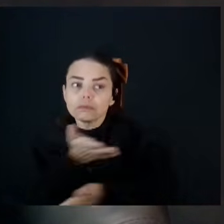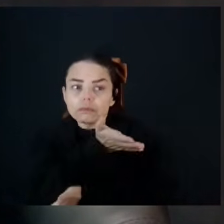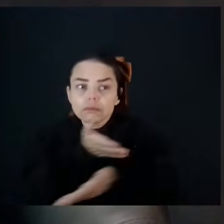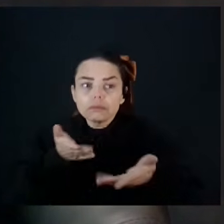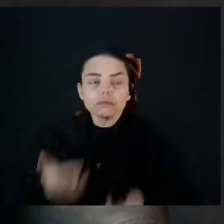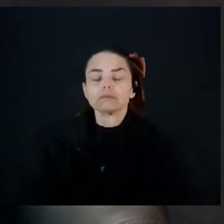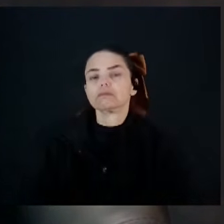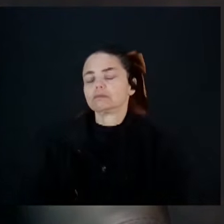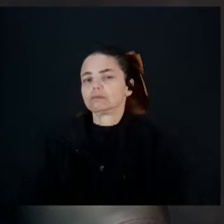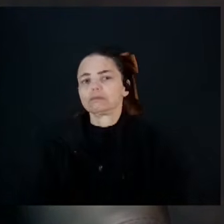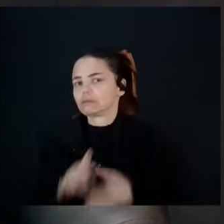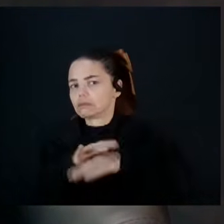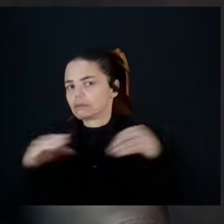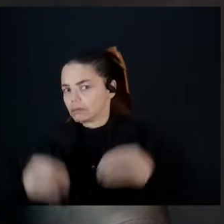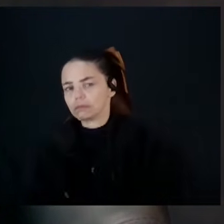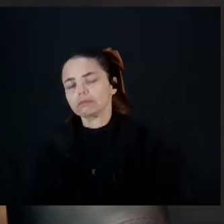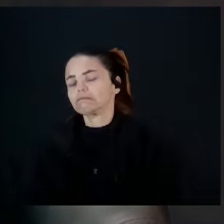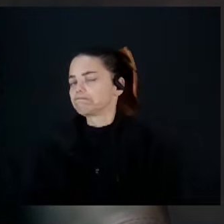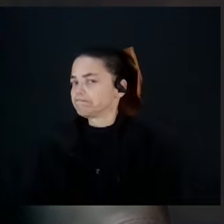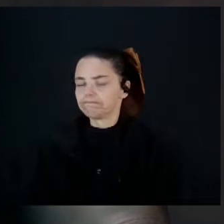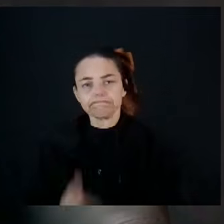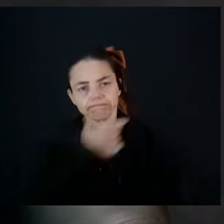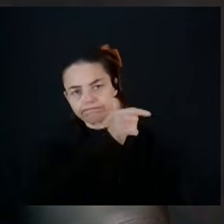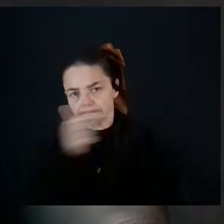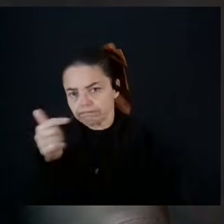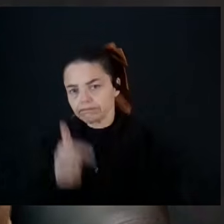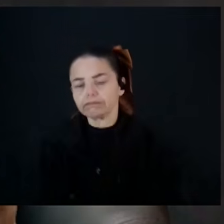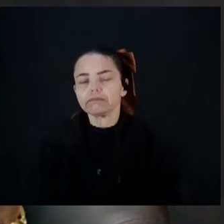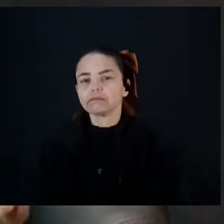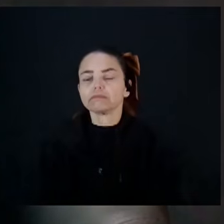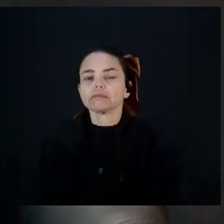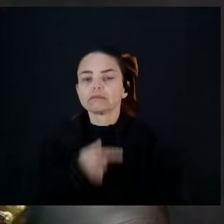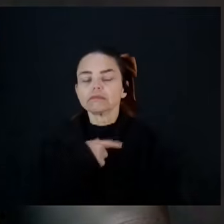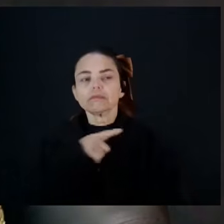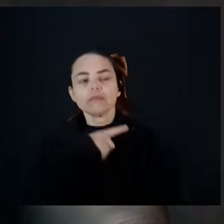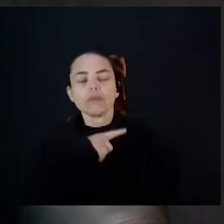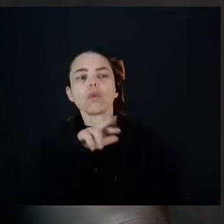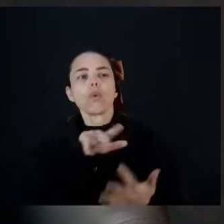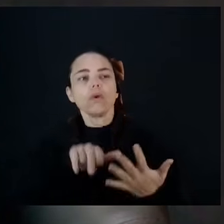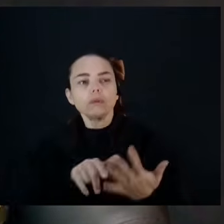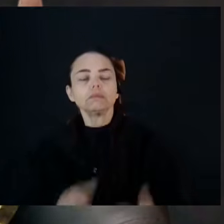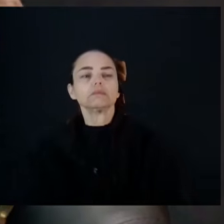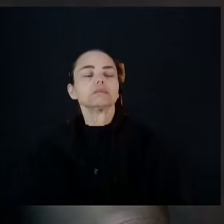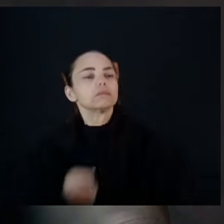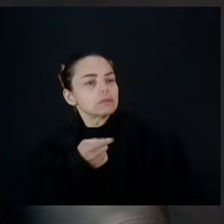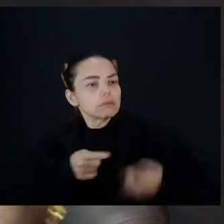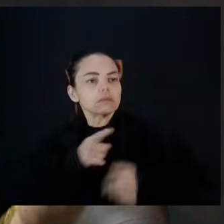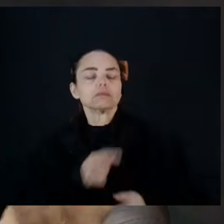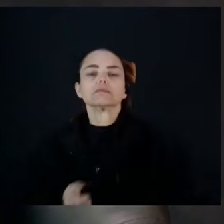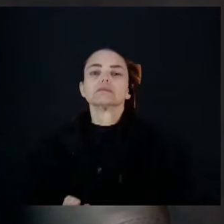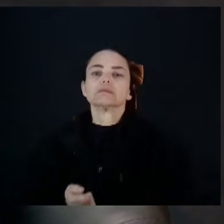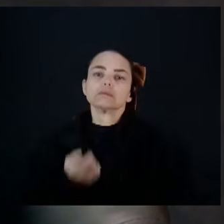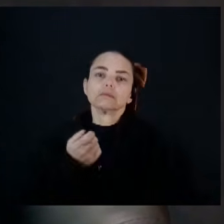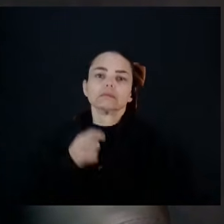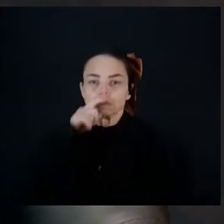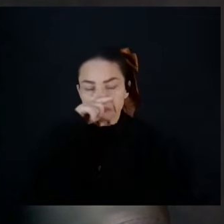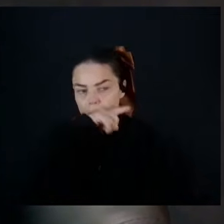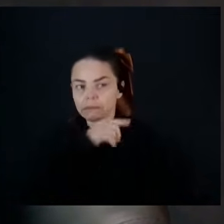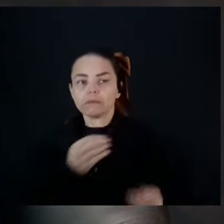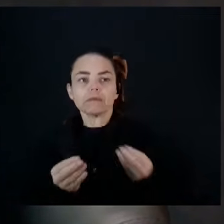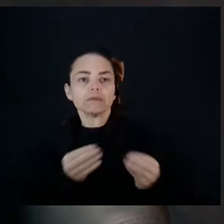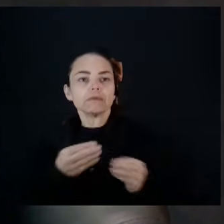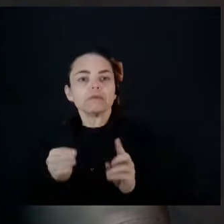cura especificamente. Entendi. Mas há uma forma de sim, a gente lidar com manejar melhor ali as